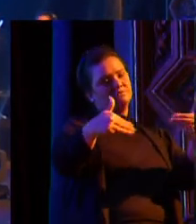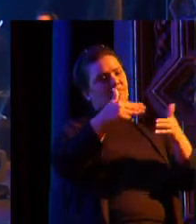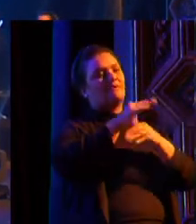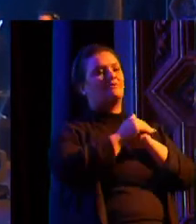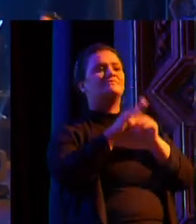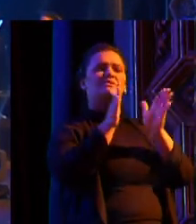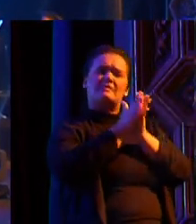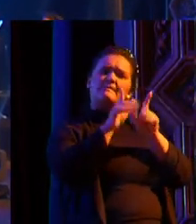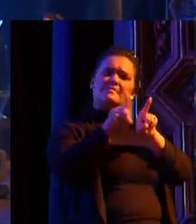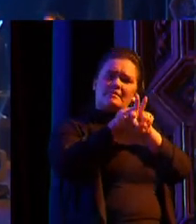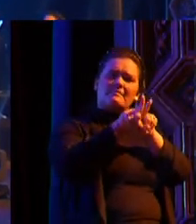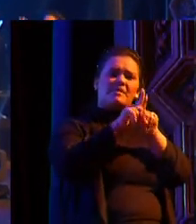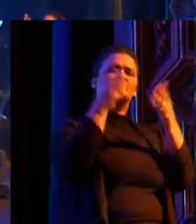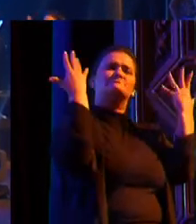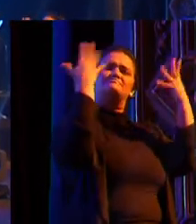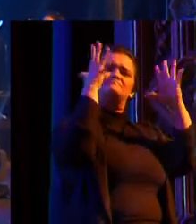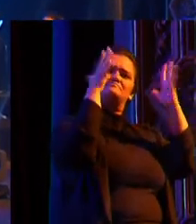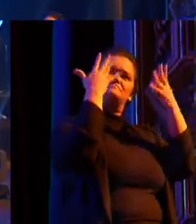de palmas para a Equatorial Pará.